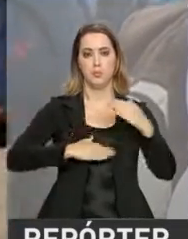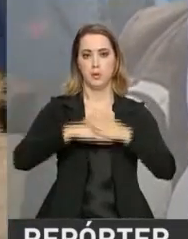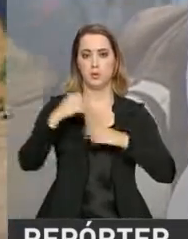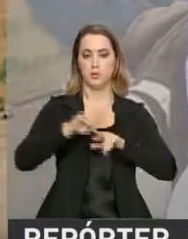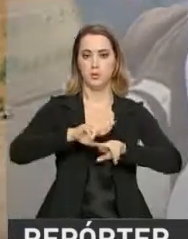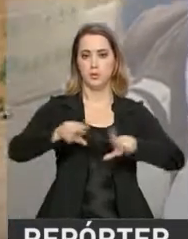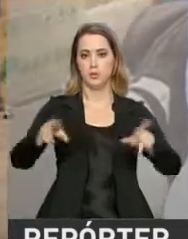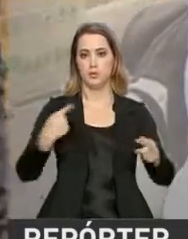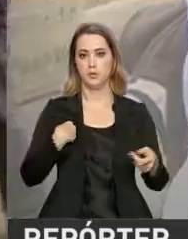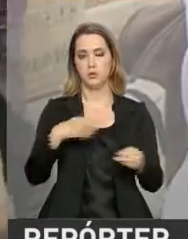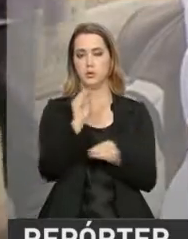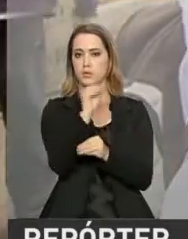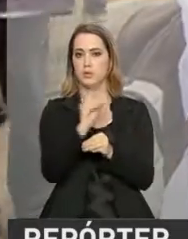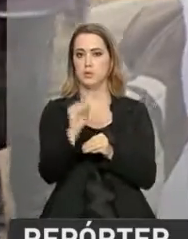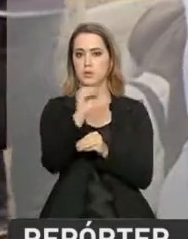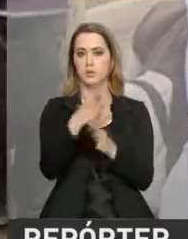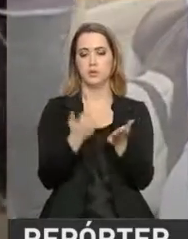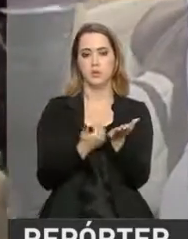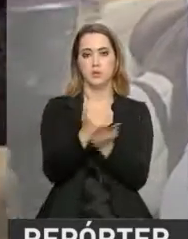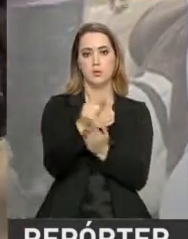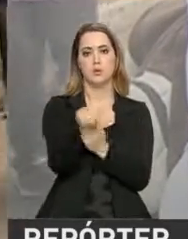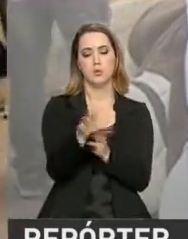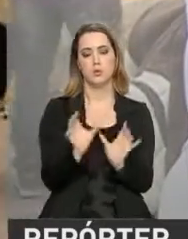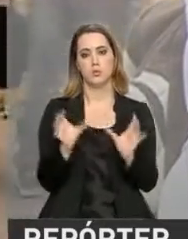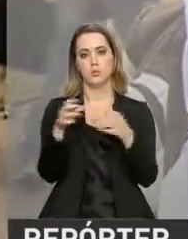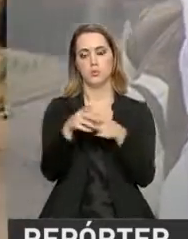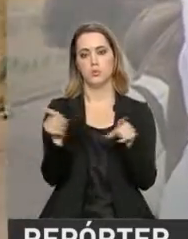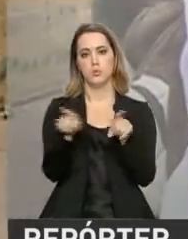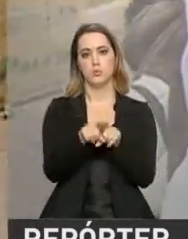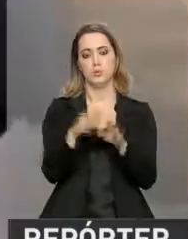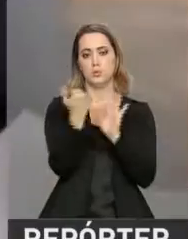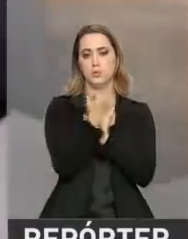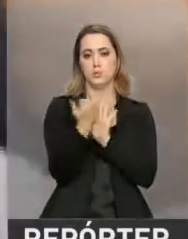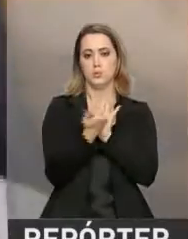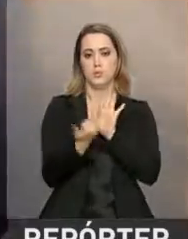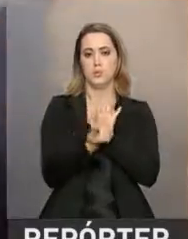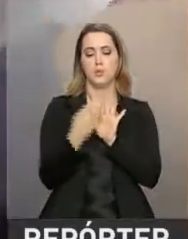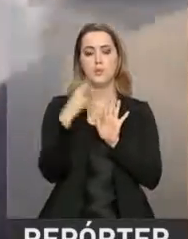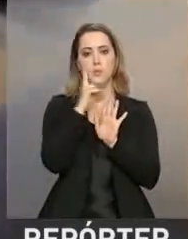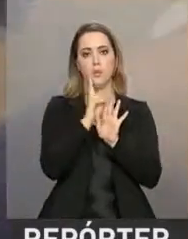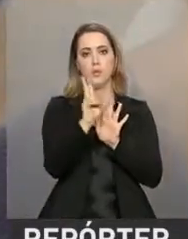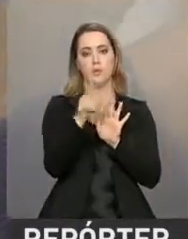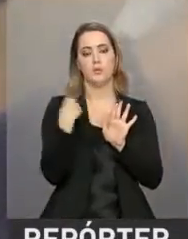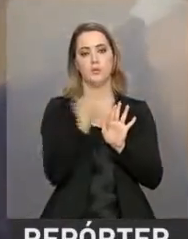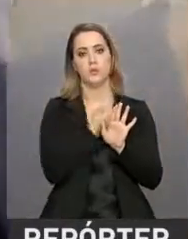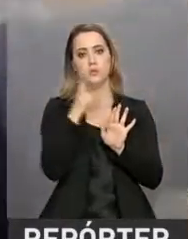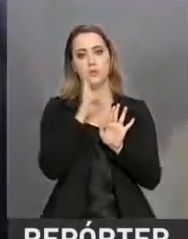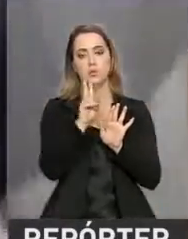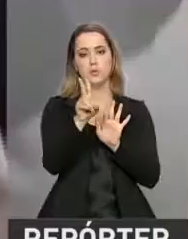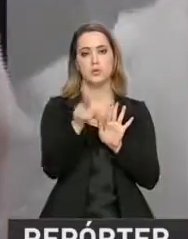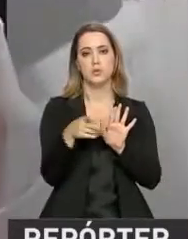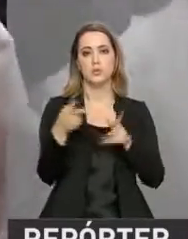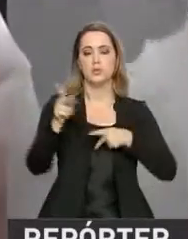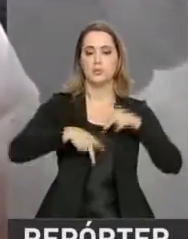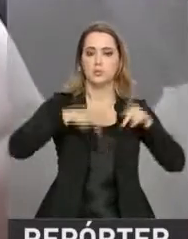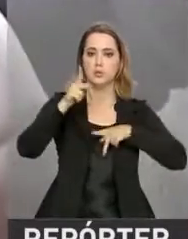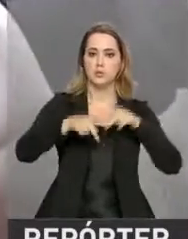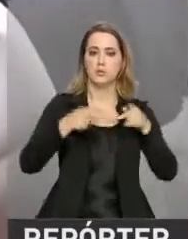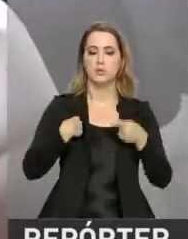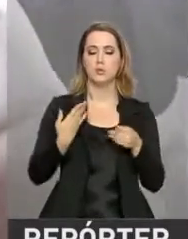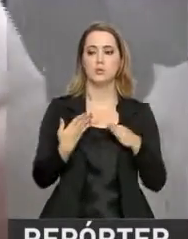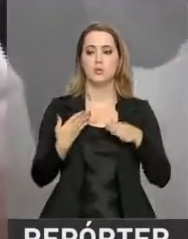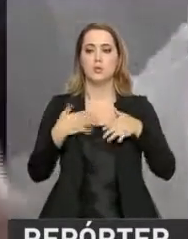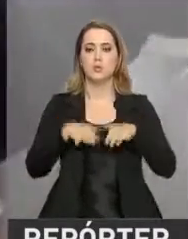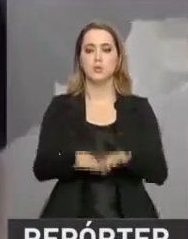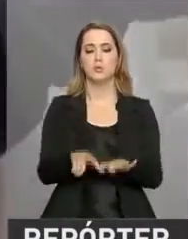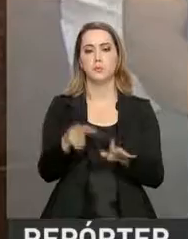essa abordagem e eles passam a confiar na equipe também e no programa e vê que a gente também enxerga eles como uma população e que eles também estão inseridos